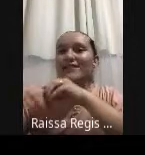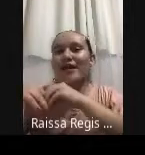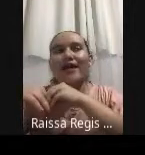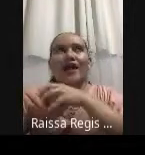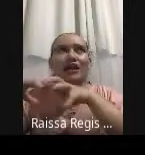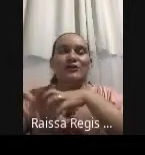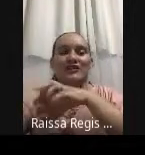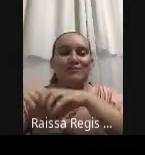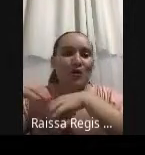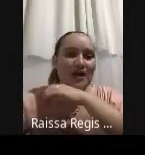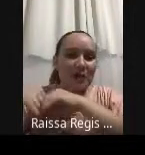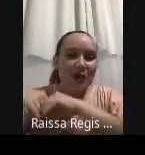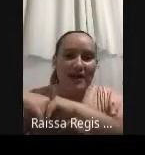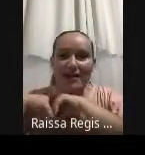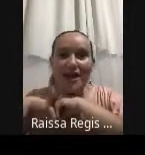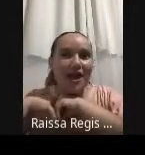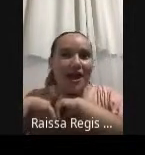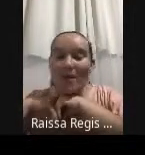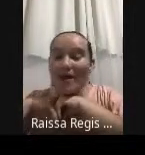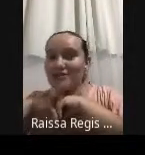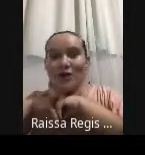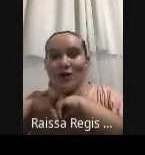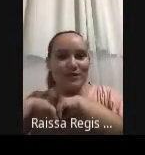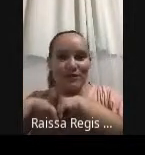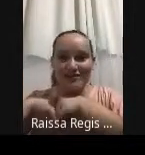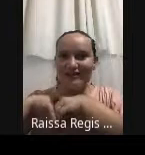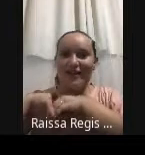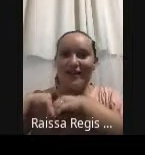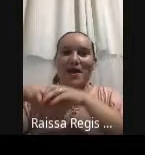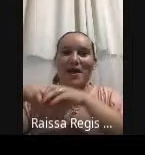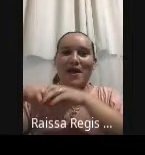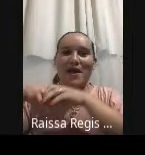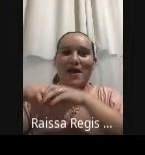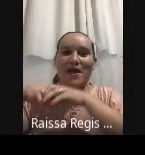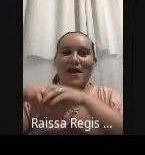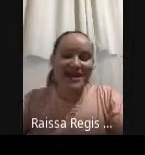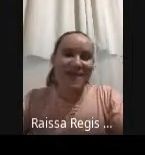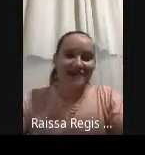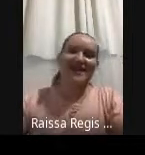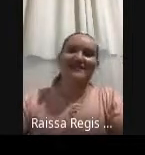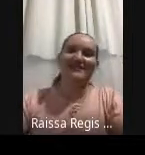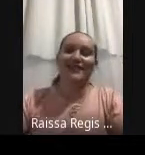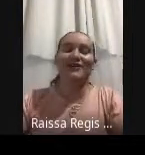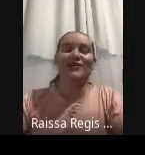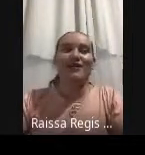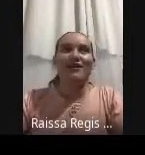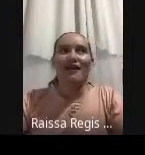morresse, aquelas pessoas ali da minha comunidade morressem, como é que as outras pessoas entenderam? Como é que a história era passada, né?